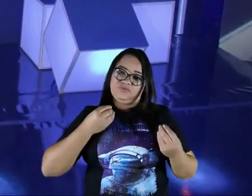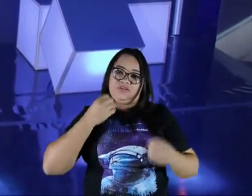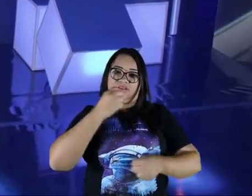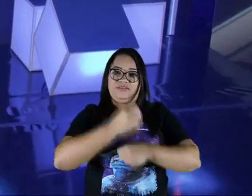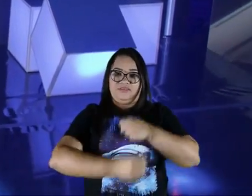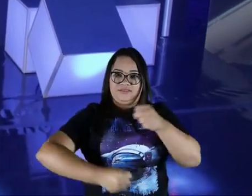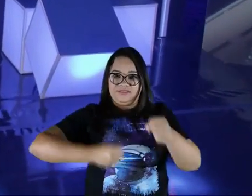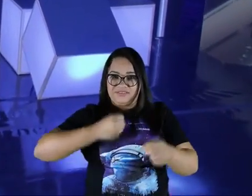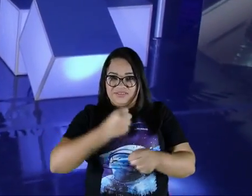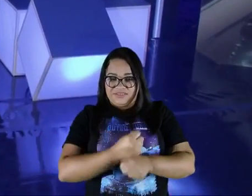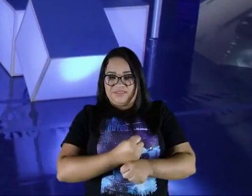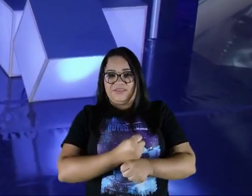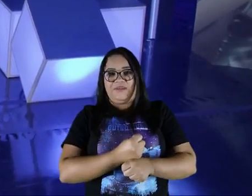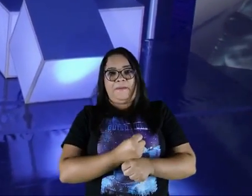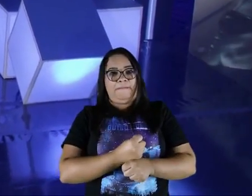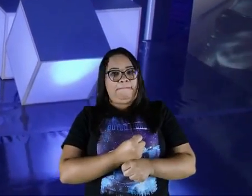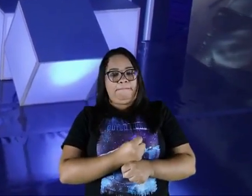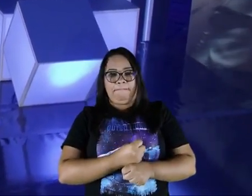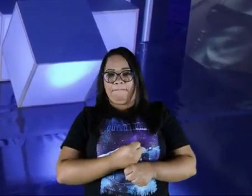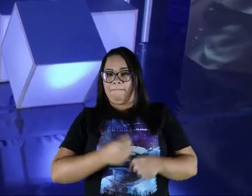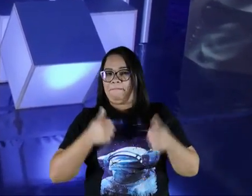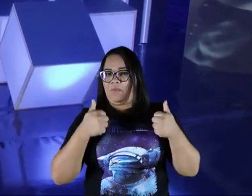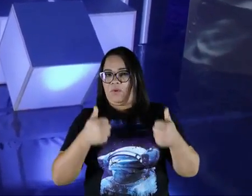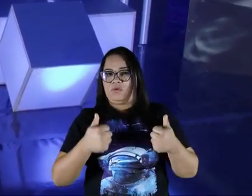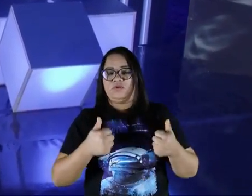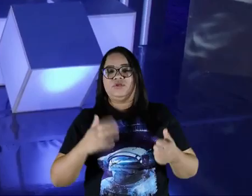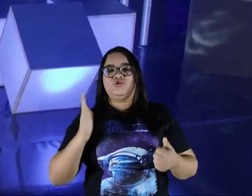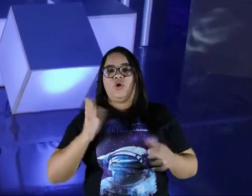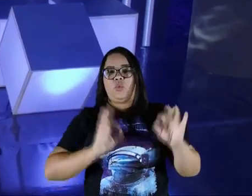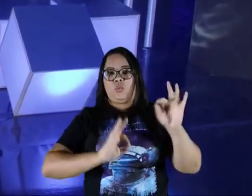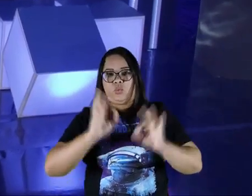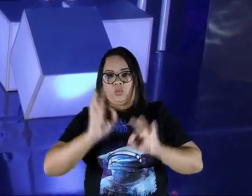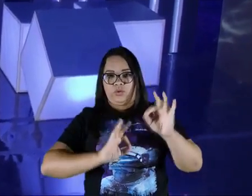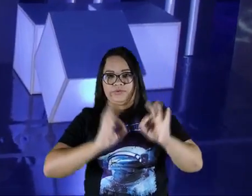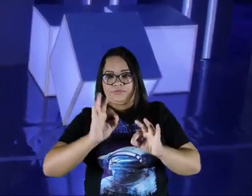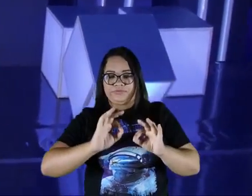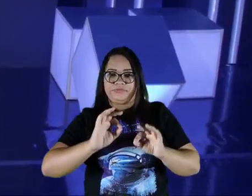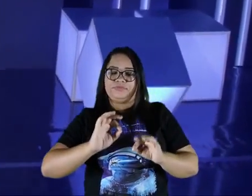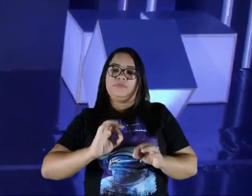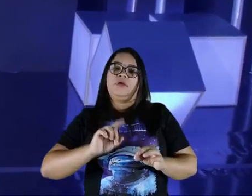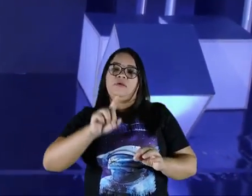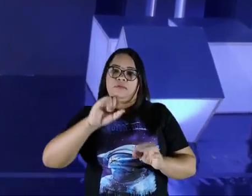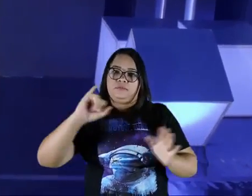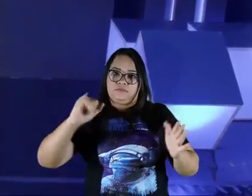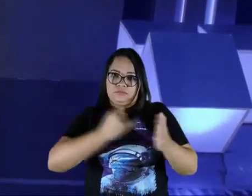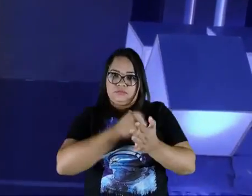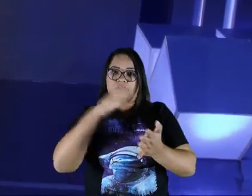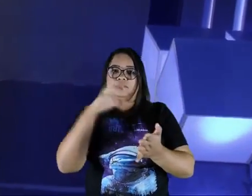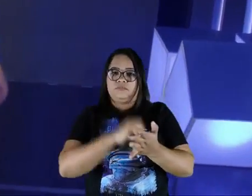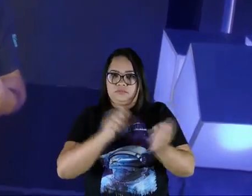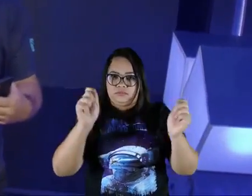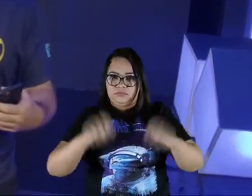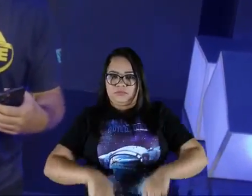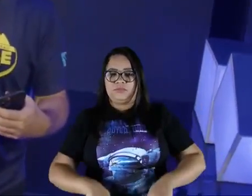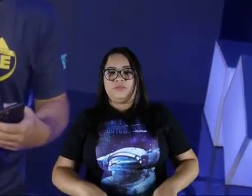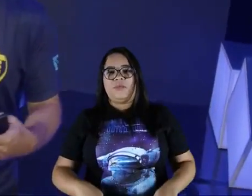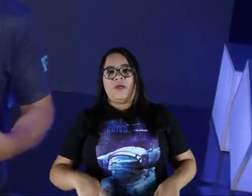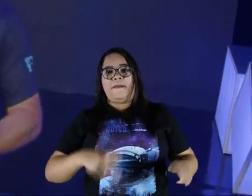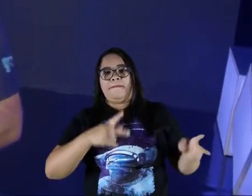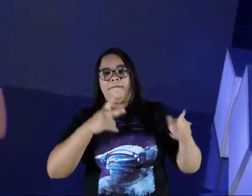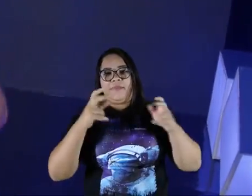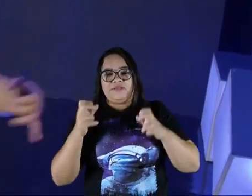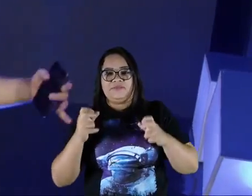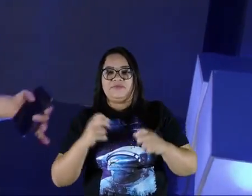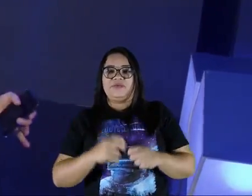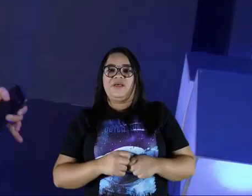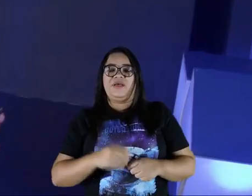ano foi tremendaço. Nos preparamos já para o ano que vem. Já você pode começar a fazer a inscrição. E vamos sentir um pouquinho o clima, como está